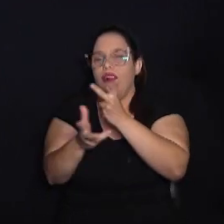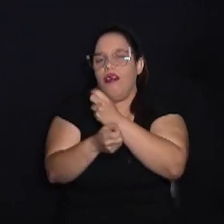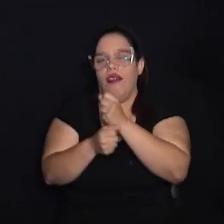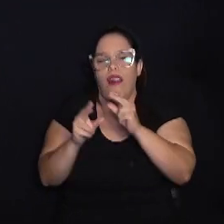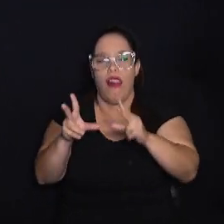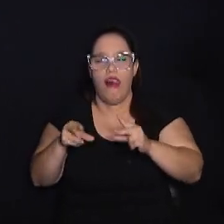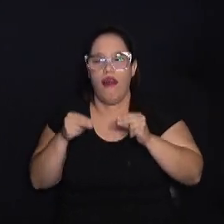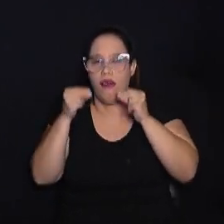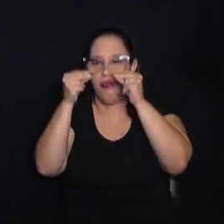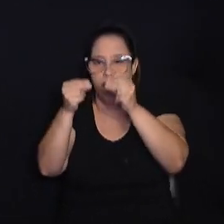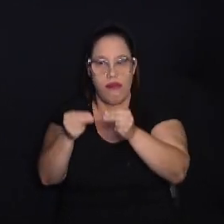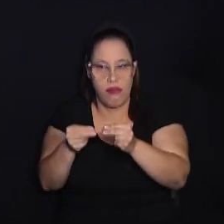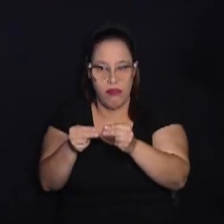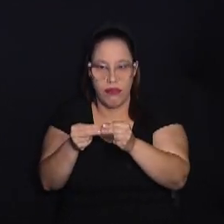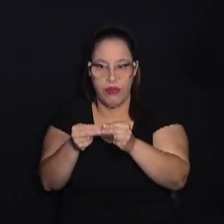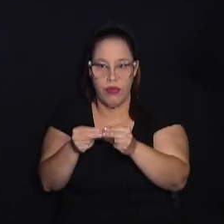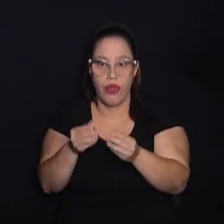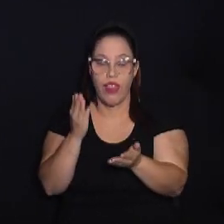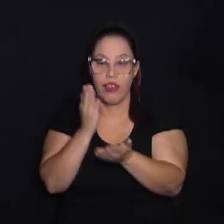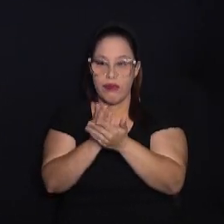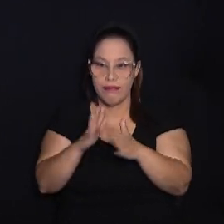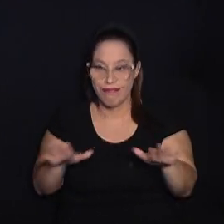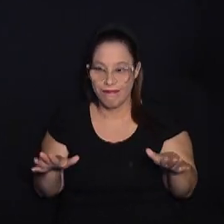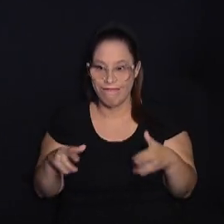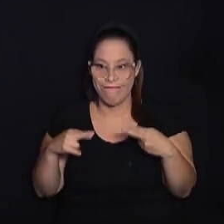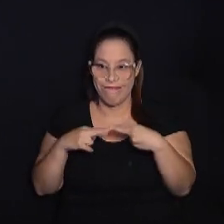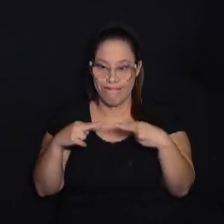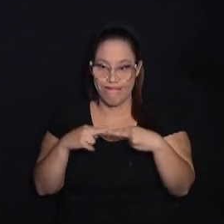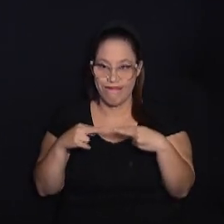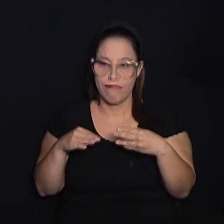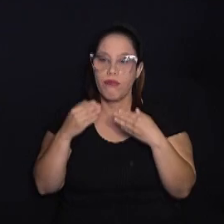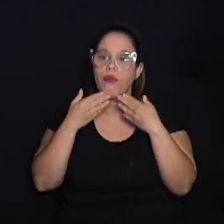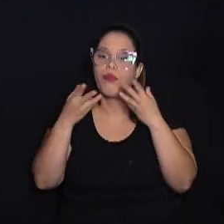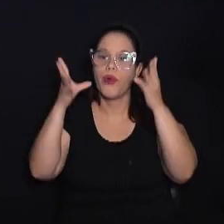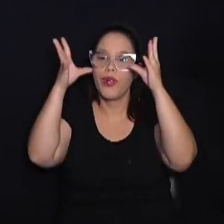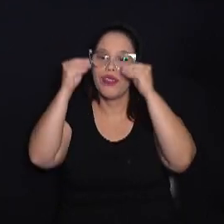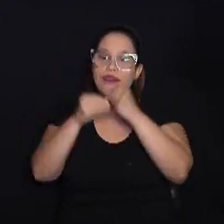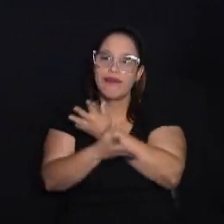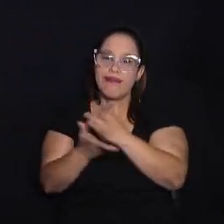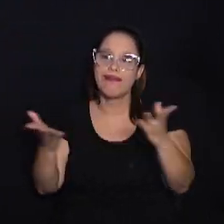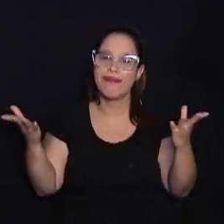de mérito. Declaro encerrada a presente reunião solene. Boa noite a todos.